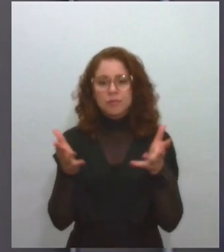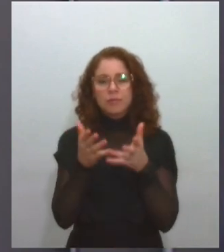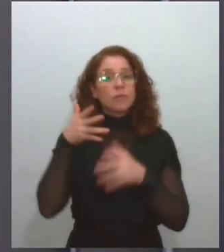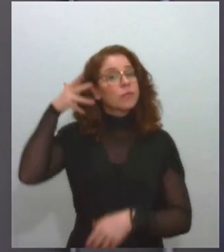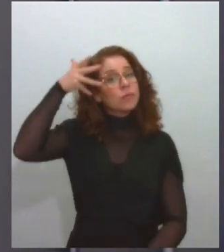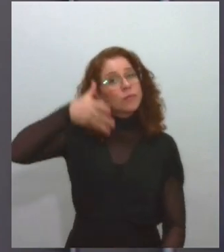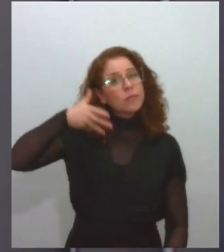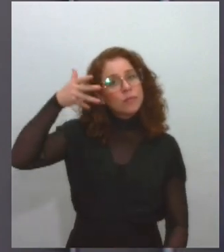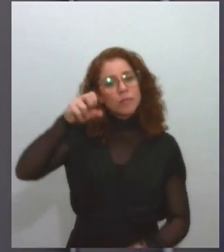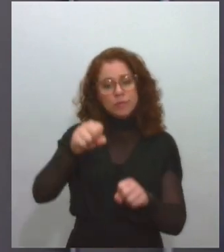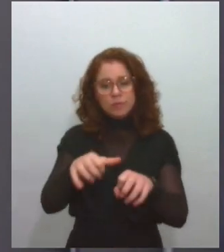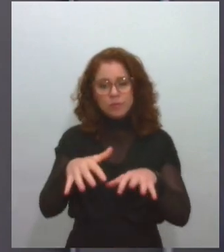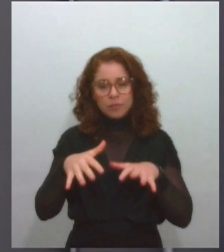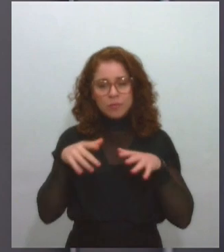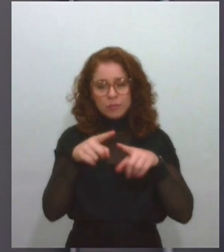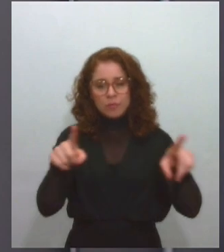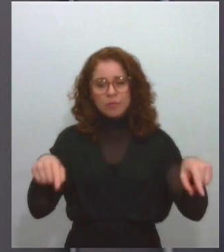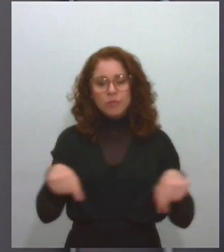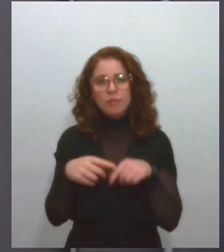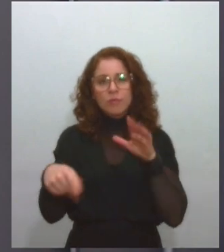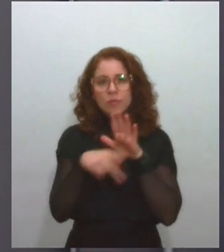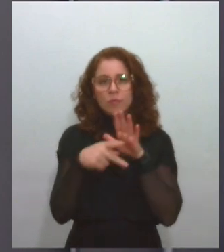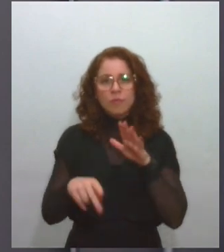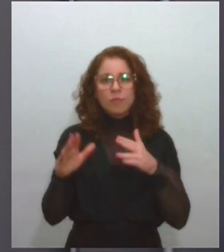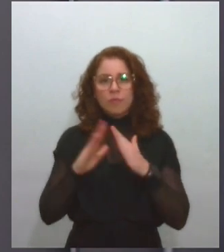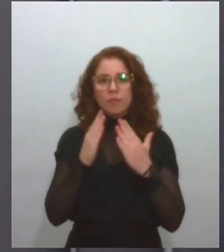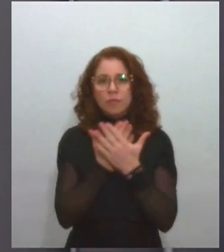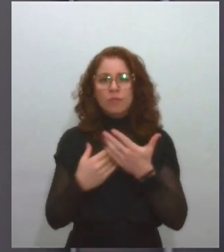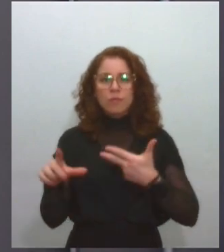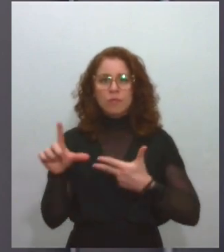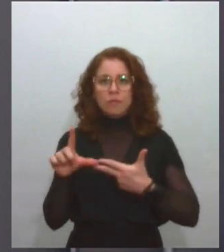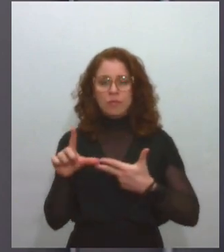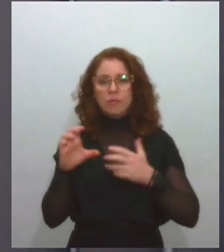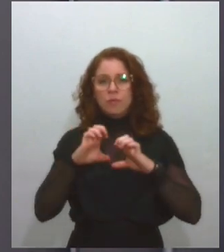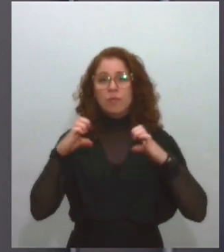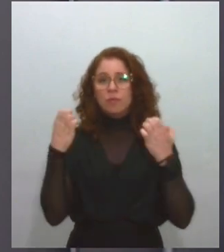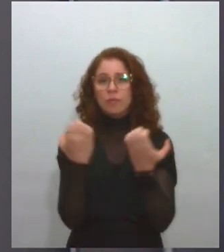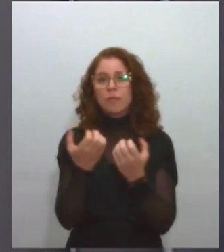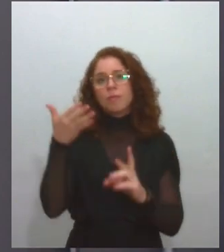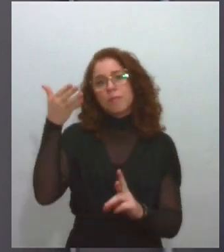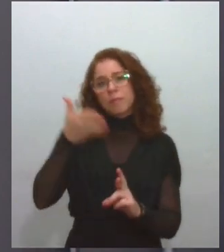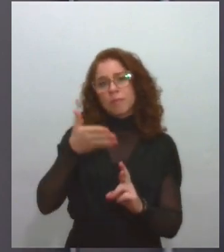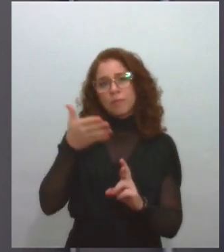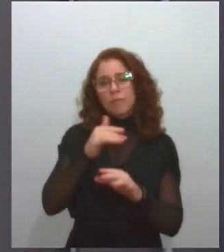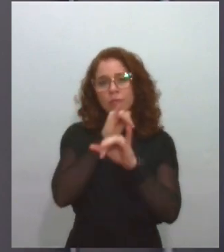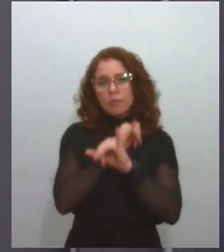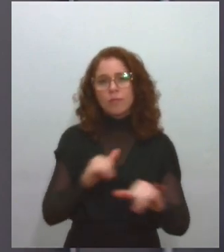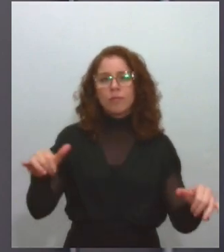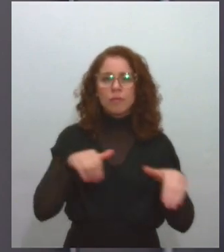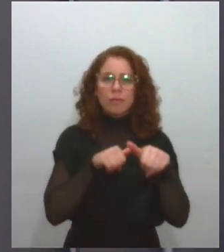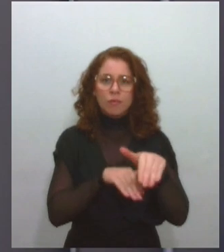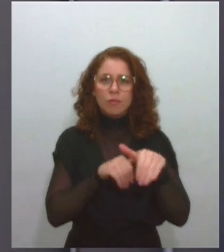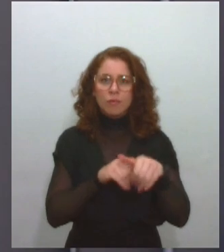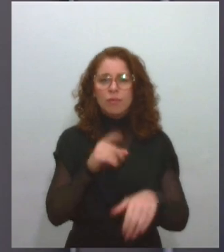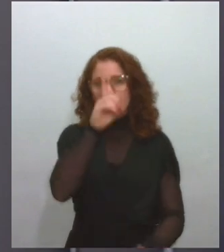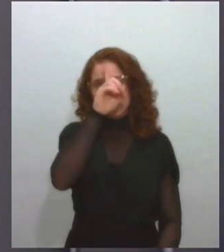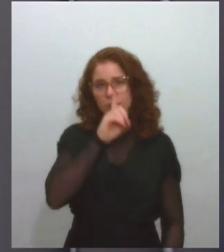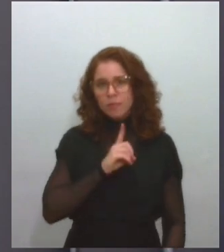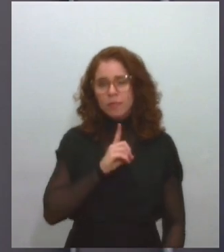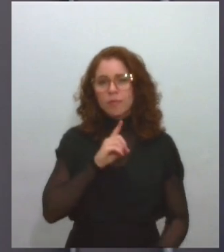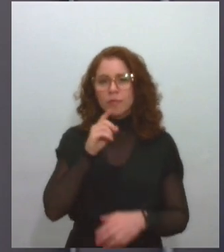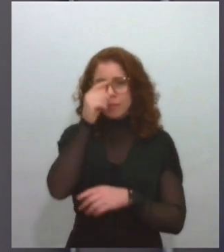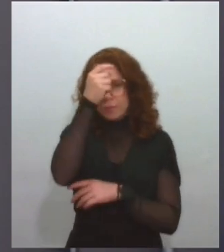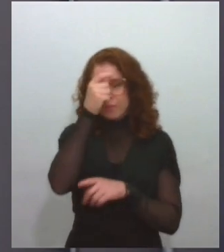da Escola do Legislativo. O evento é em alusão à campanha Setembro Amarelo, mês de conscientização